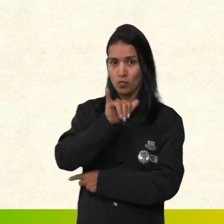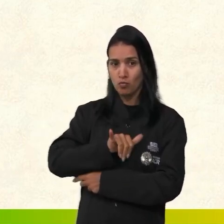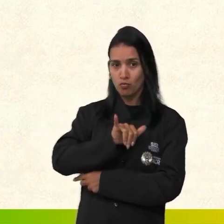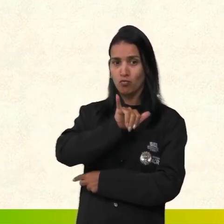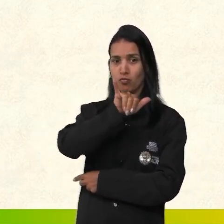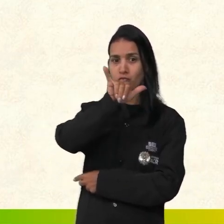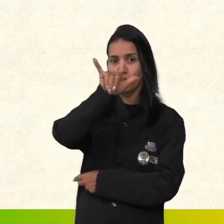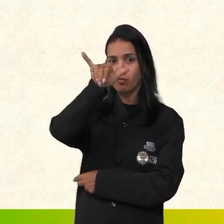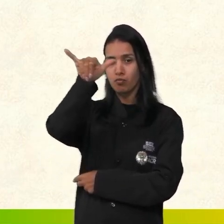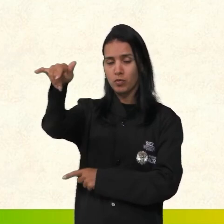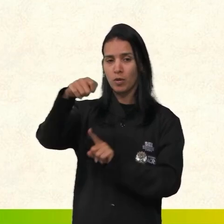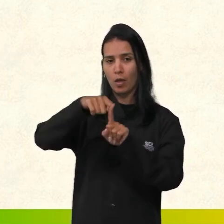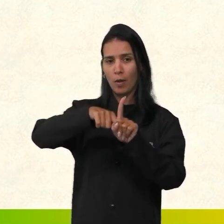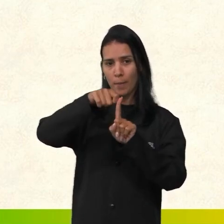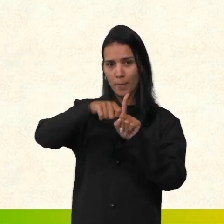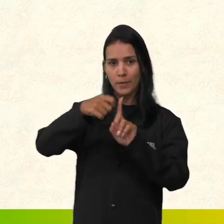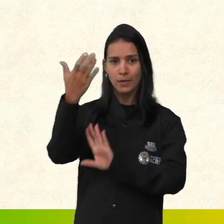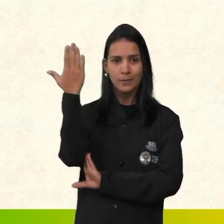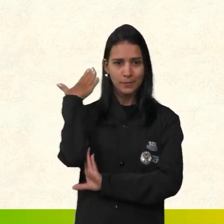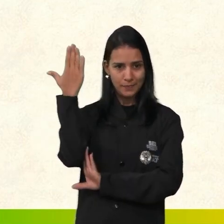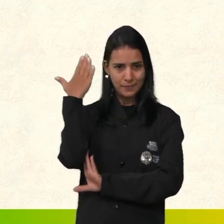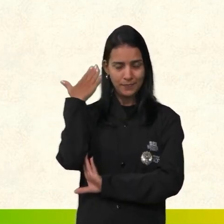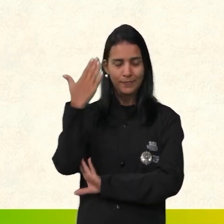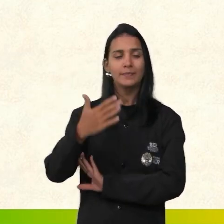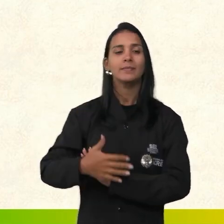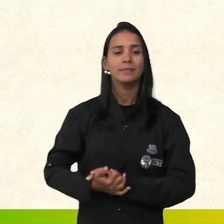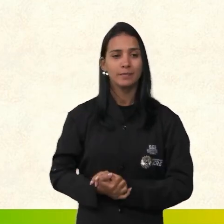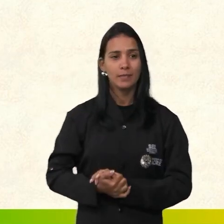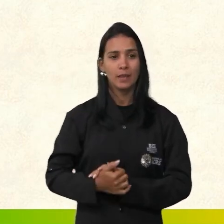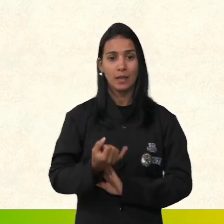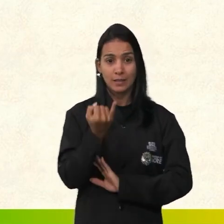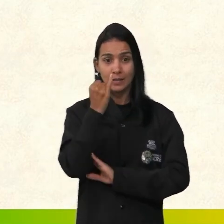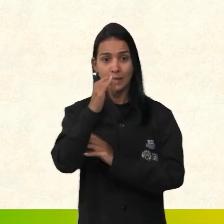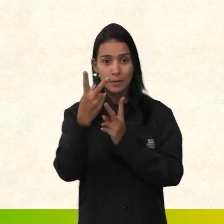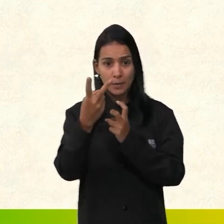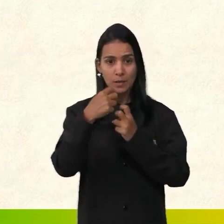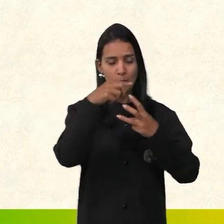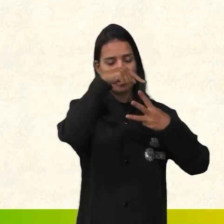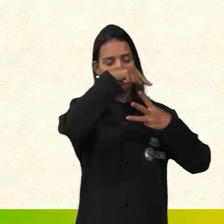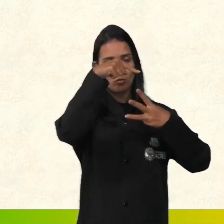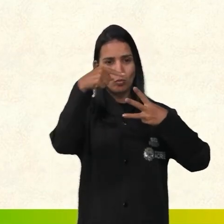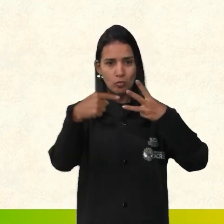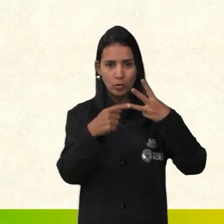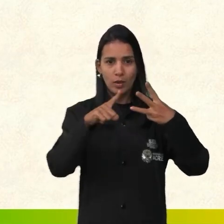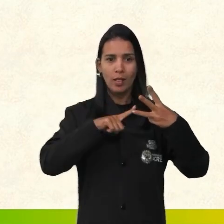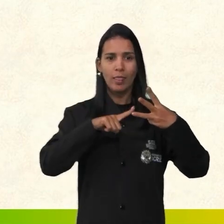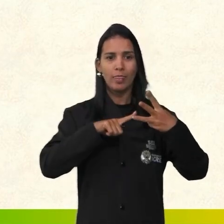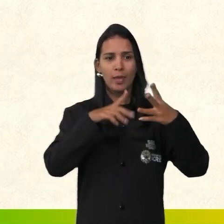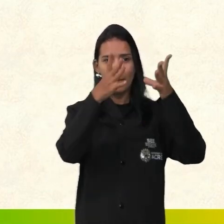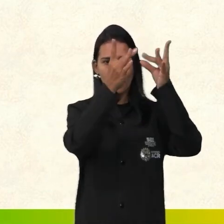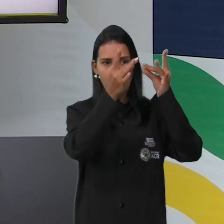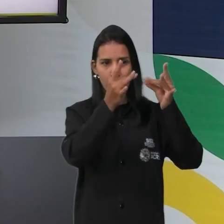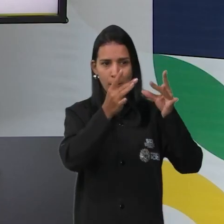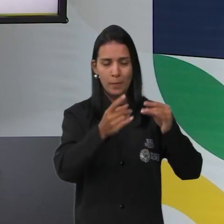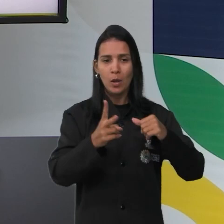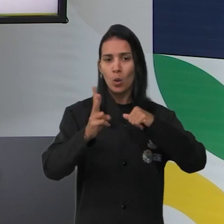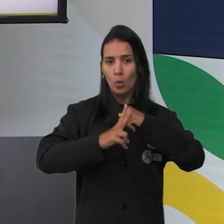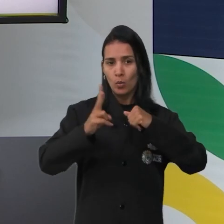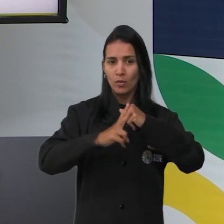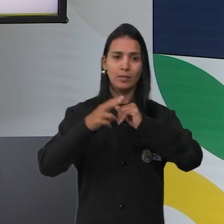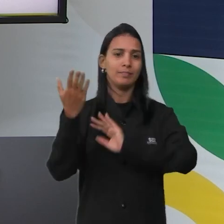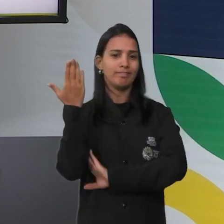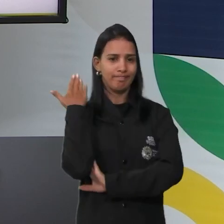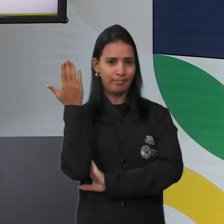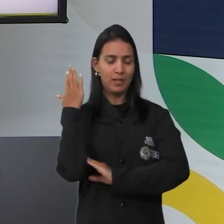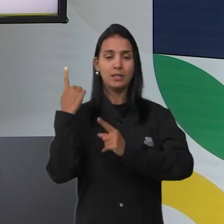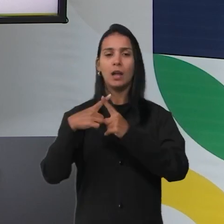passado. Você pode perceber que nas 3 frases nós temos aí destacado os verbos no passado, porque foram ações